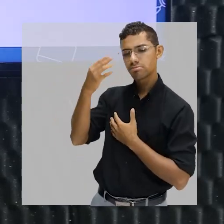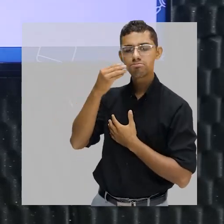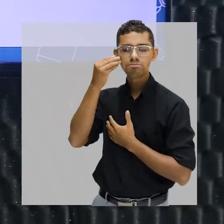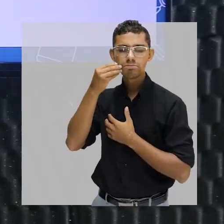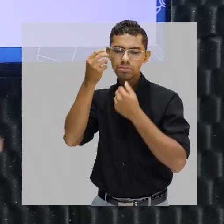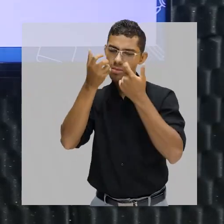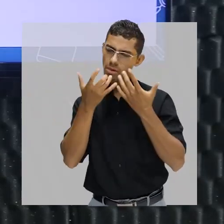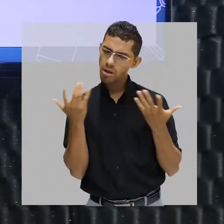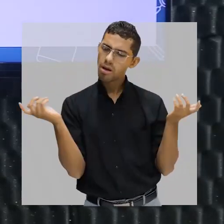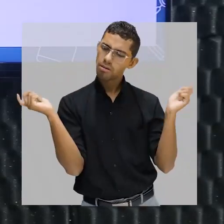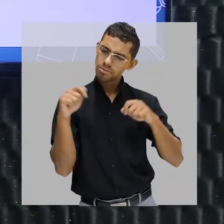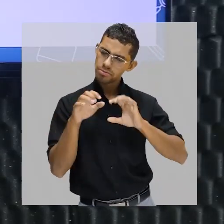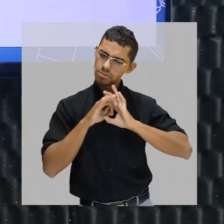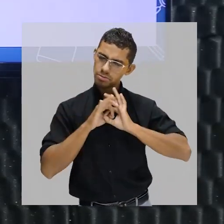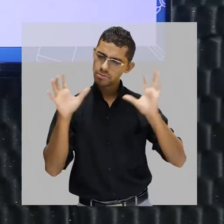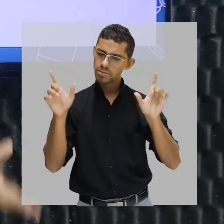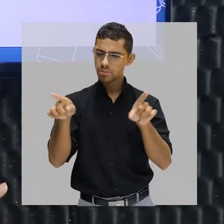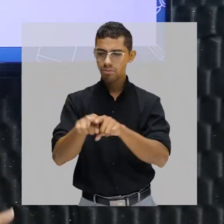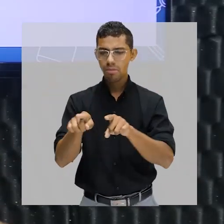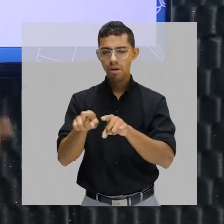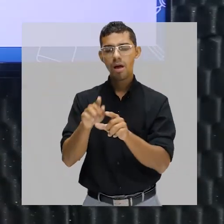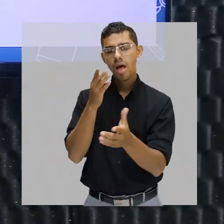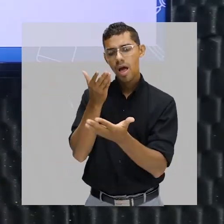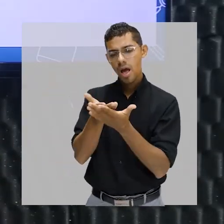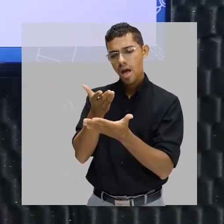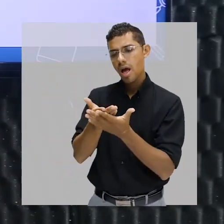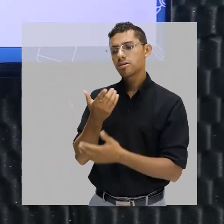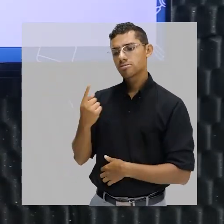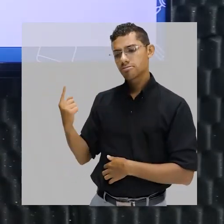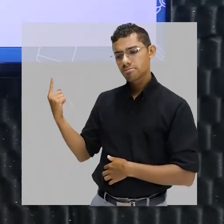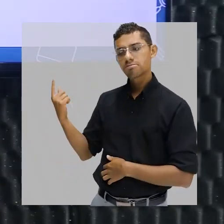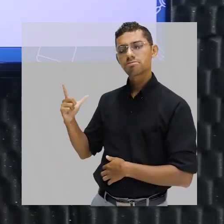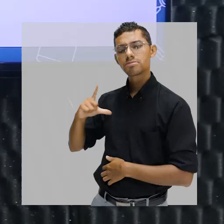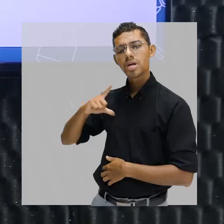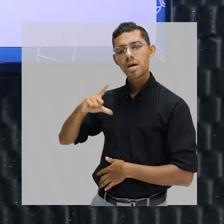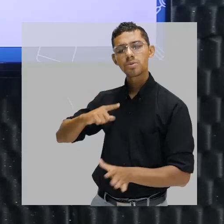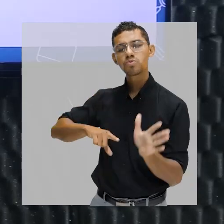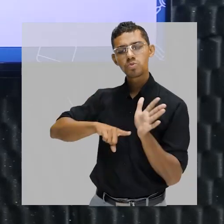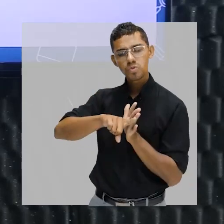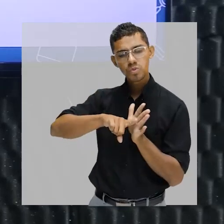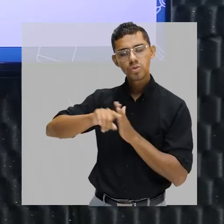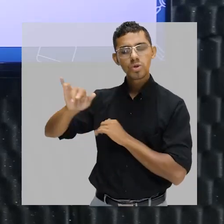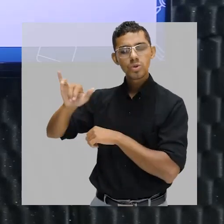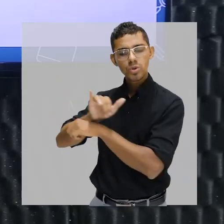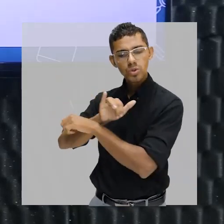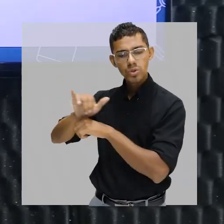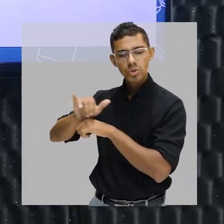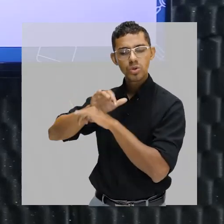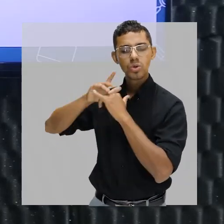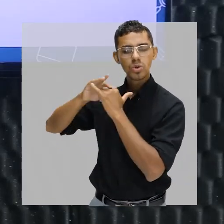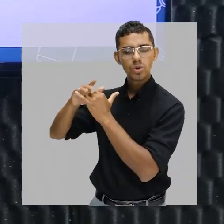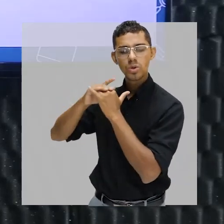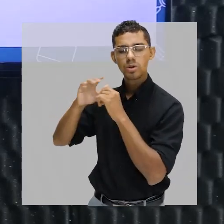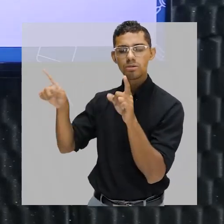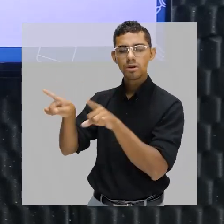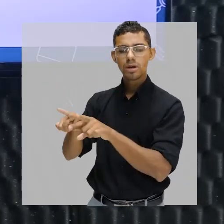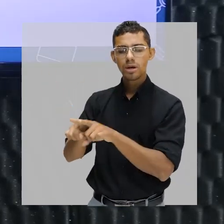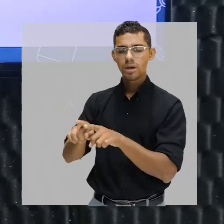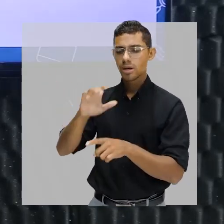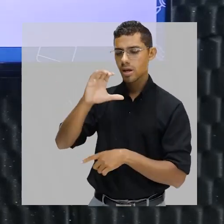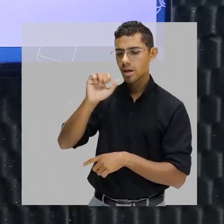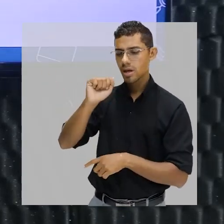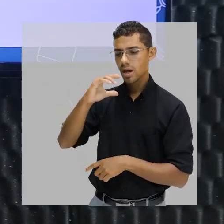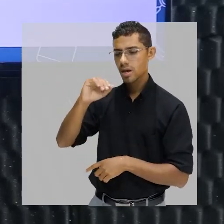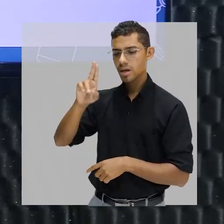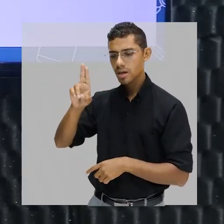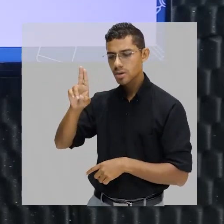estão disponíveis, né? Inclusive as nossas aulas, como eu já falei, na plataforma Gonçalves Dias no YouTube. Você colocar o nome Cacau Sotero